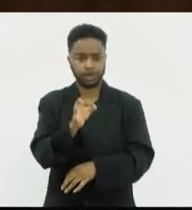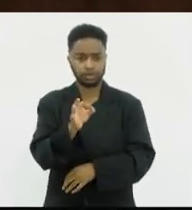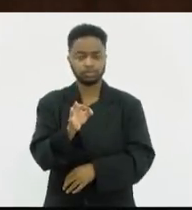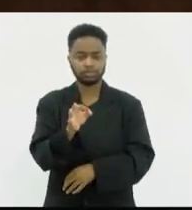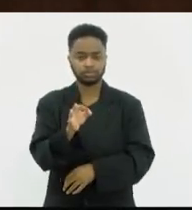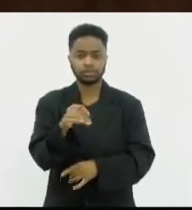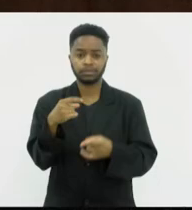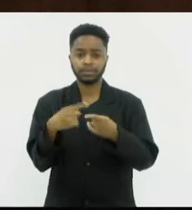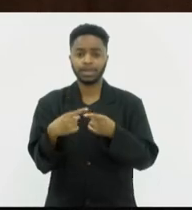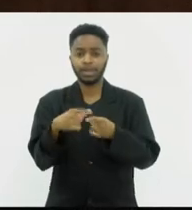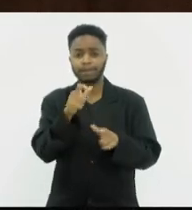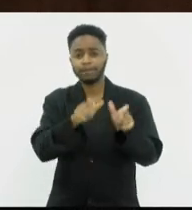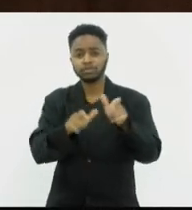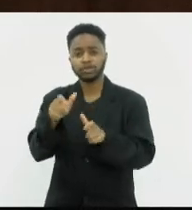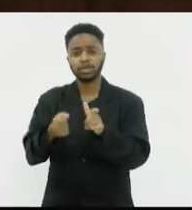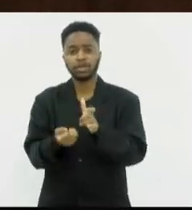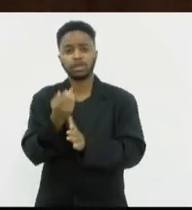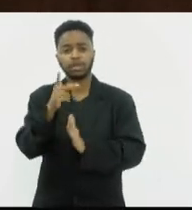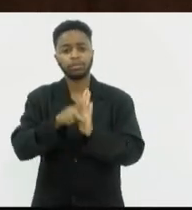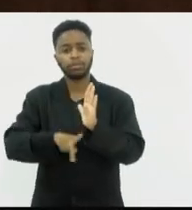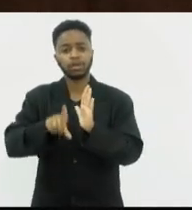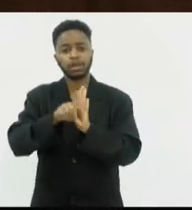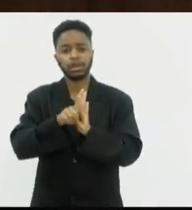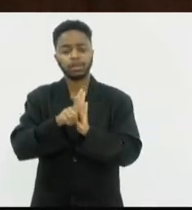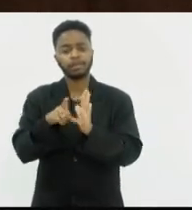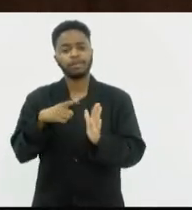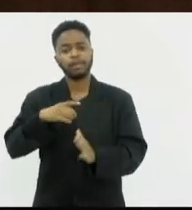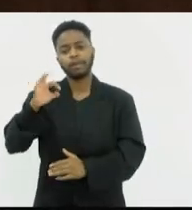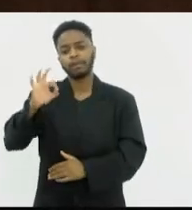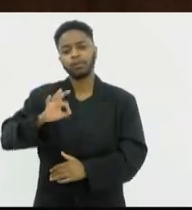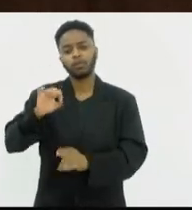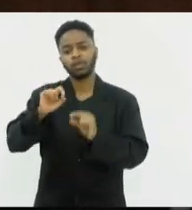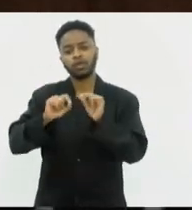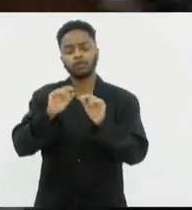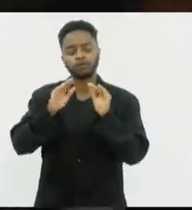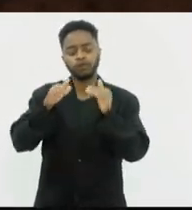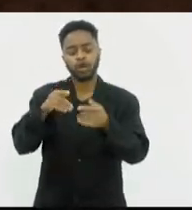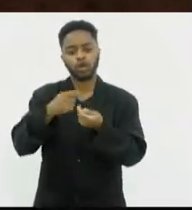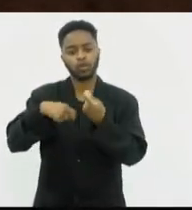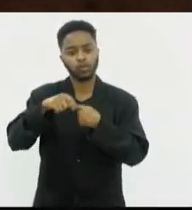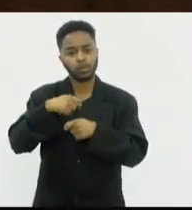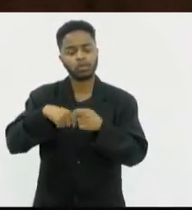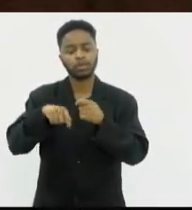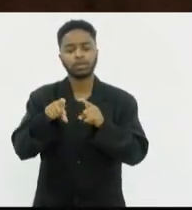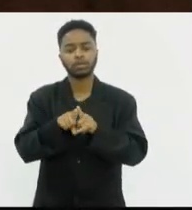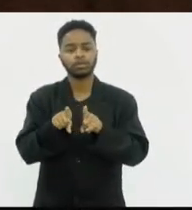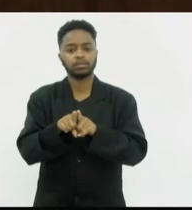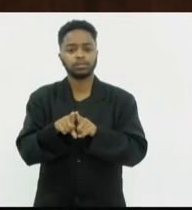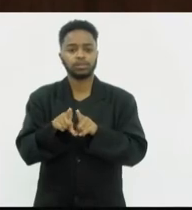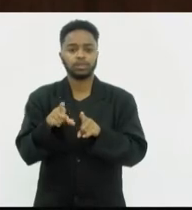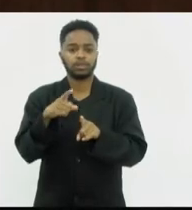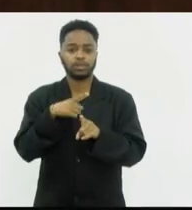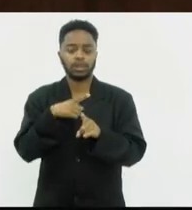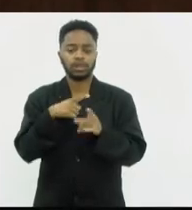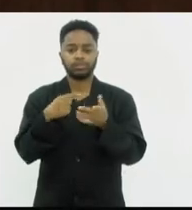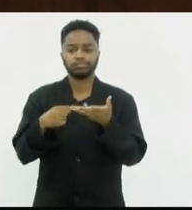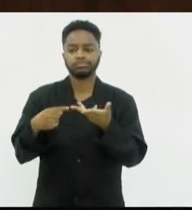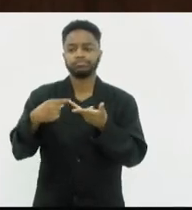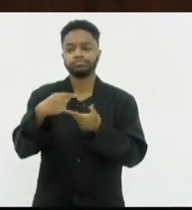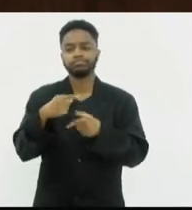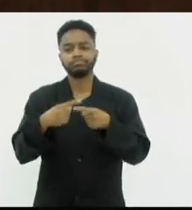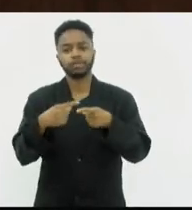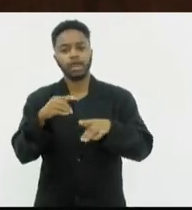olhar. As pessoas fazem projetos com um percentual de economia, com uma determinação aqui.